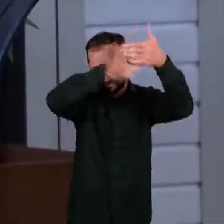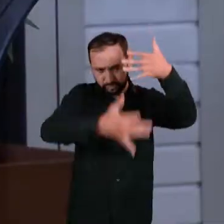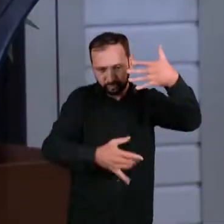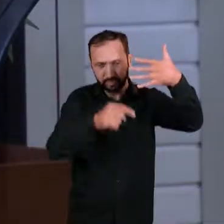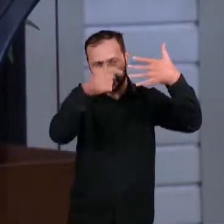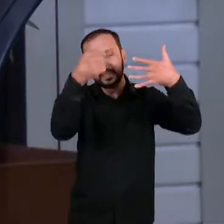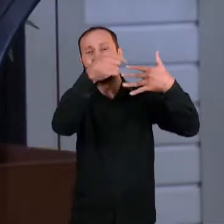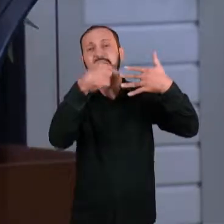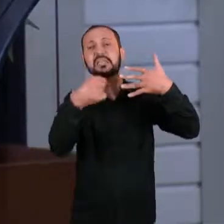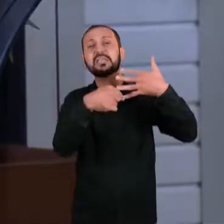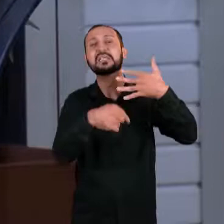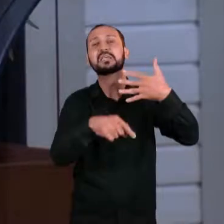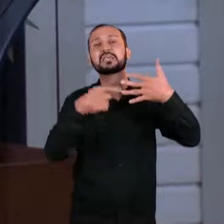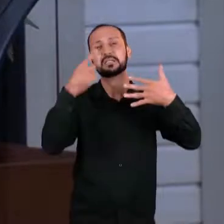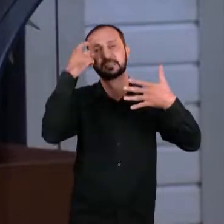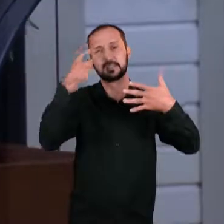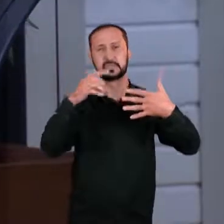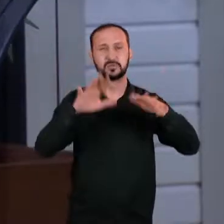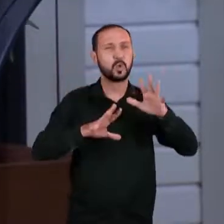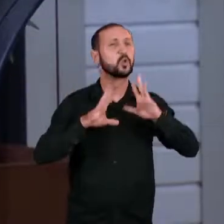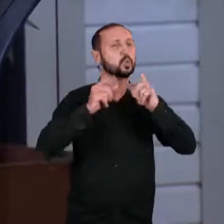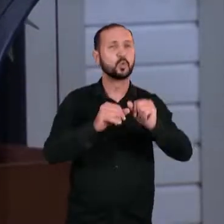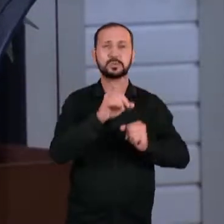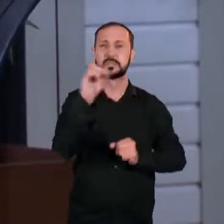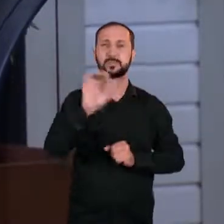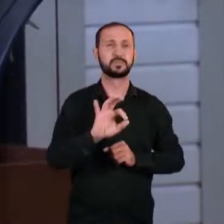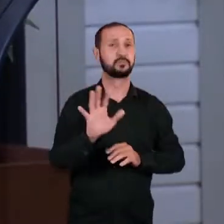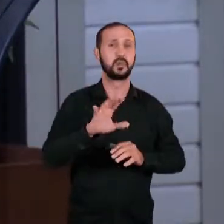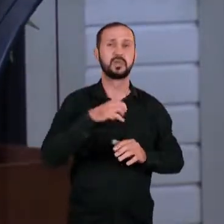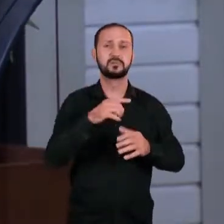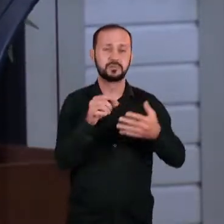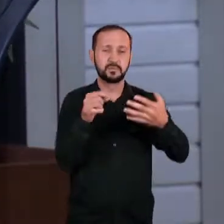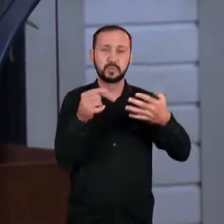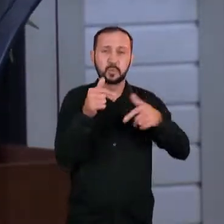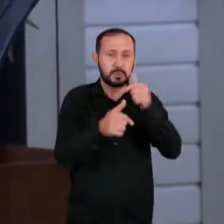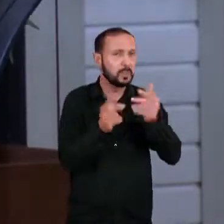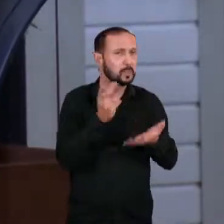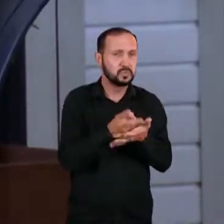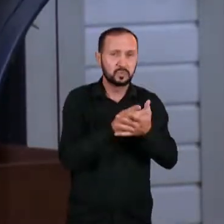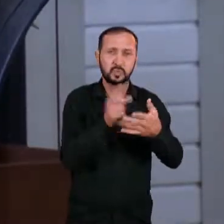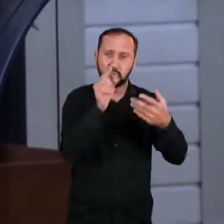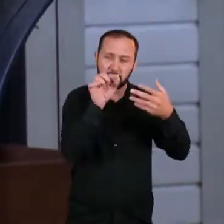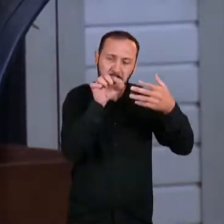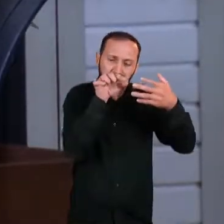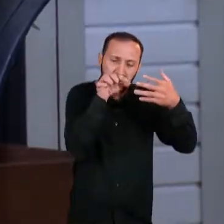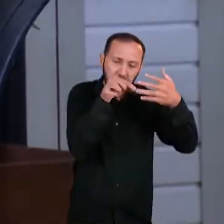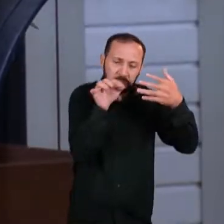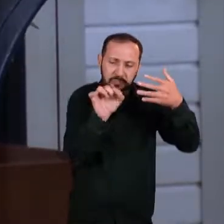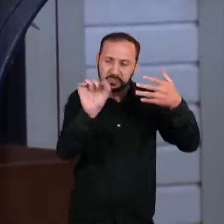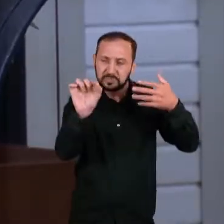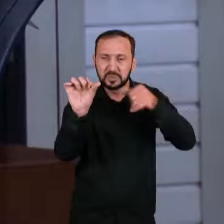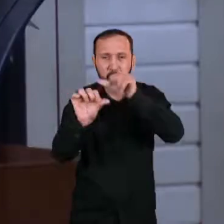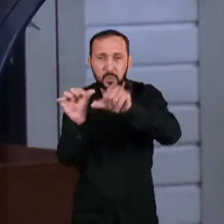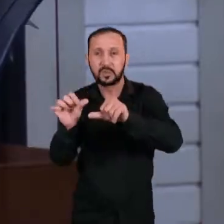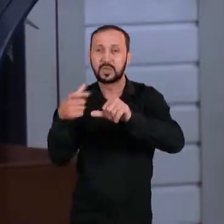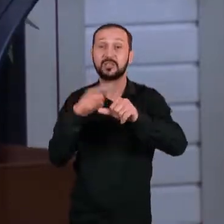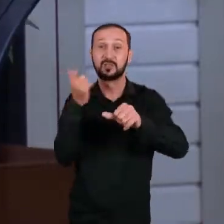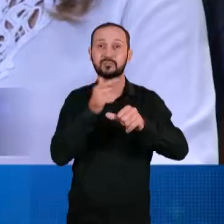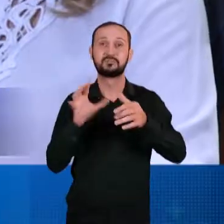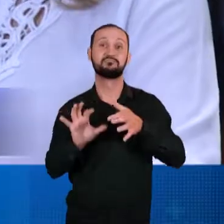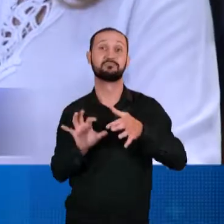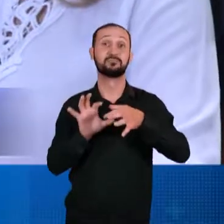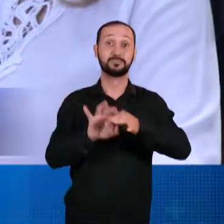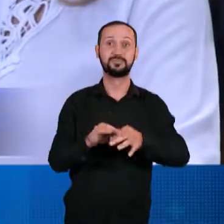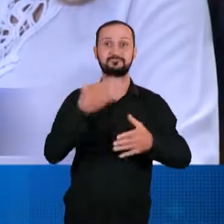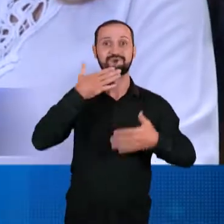porque não costuma ser tudo. E muitas vezes são pequenas mudanças no mesmo trabalho, a gente consegue que a pessoa volte a se engajar, volte a se sentir